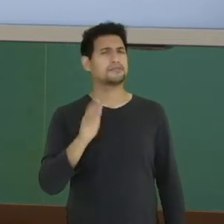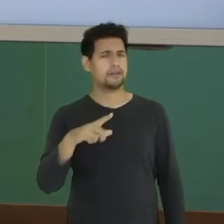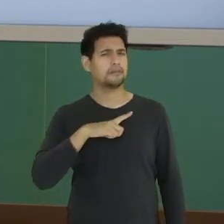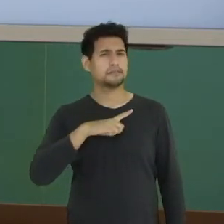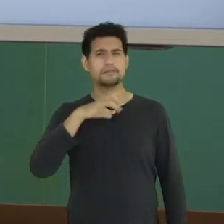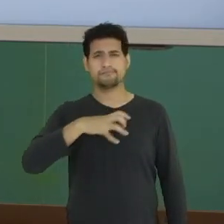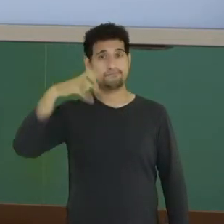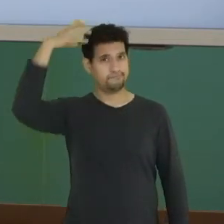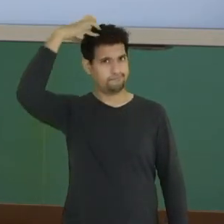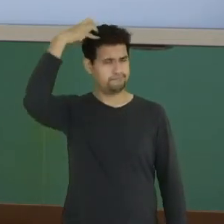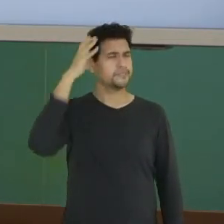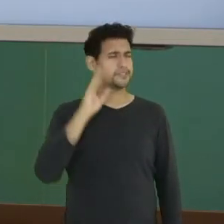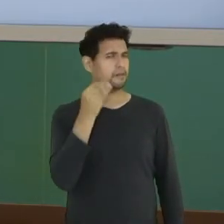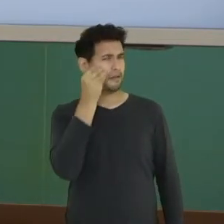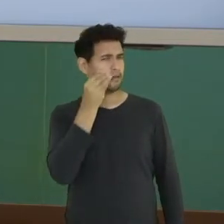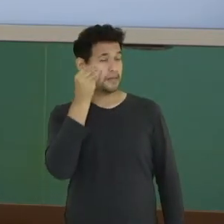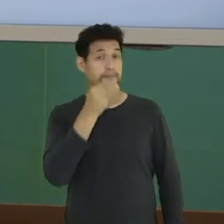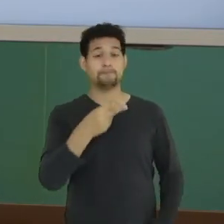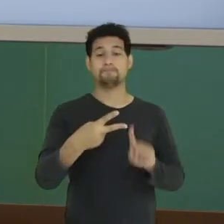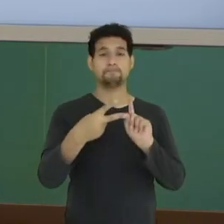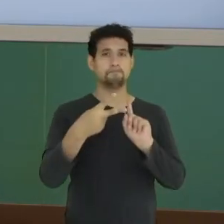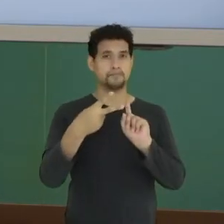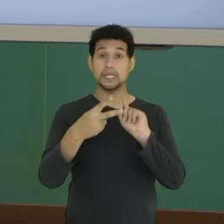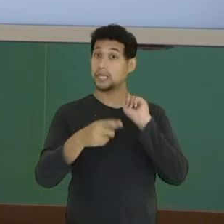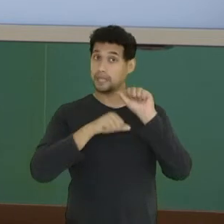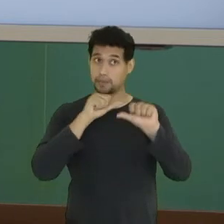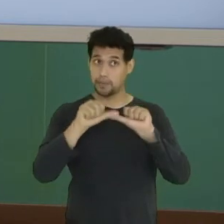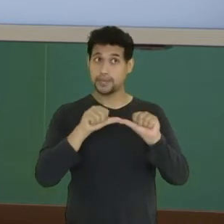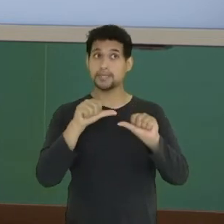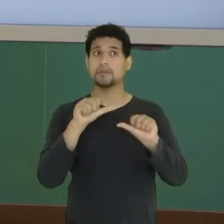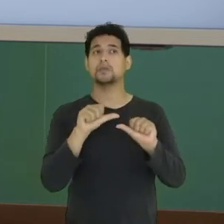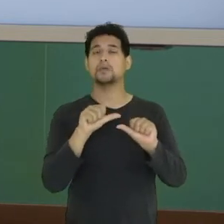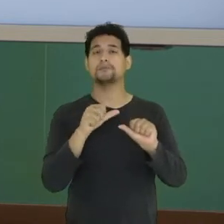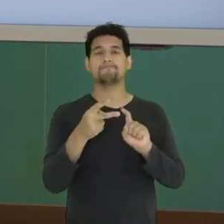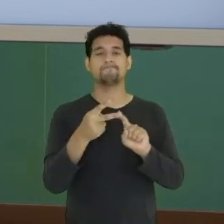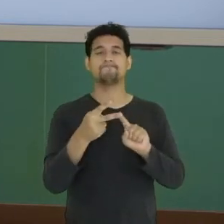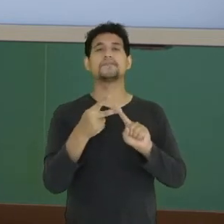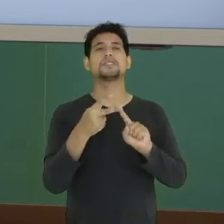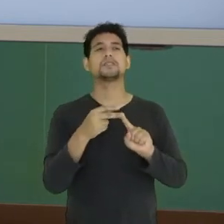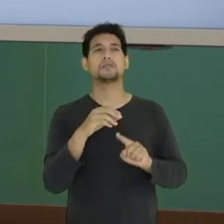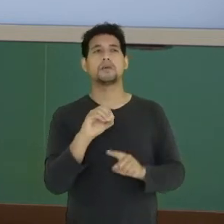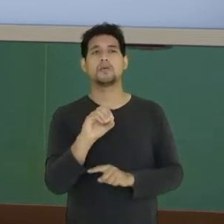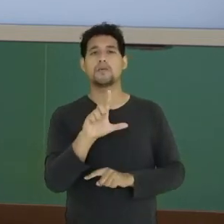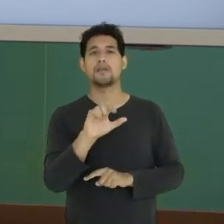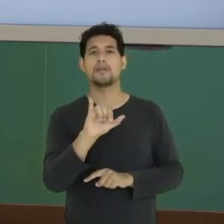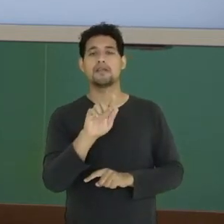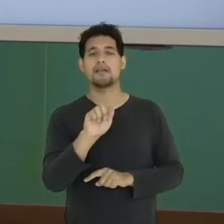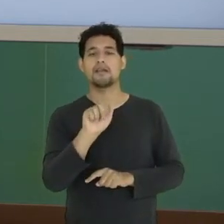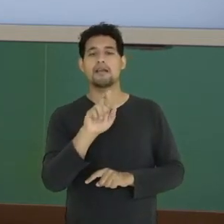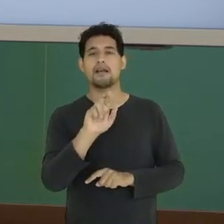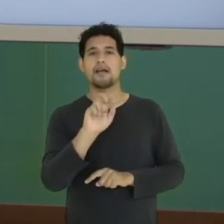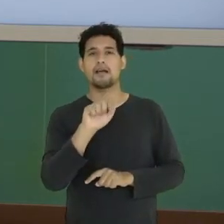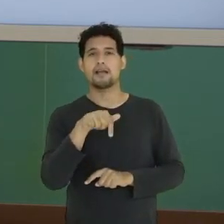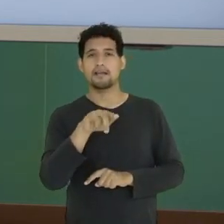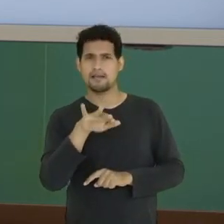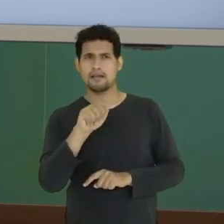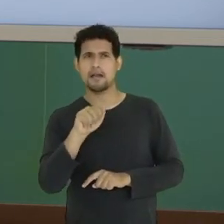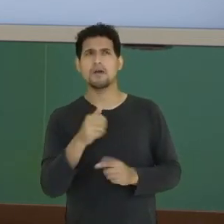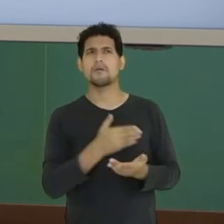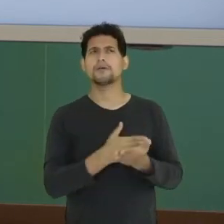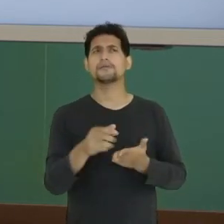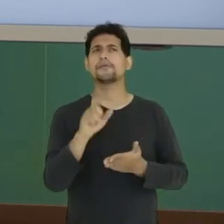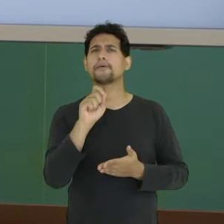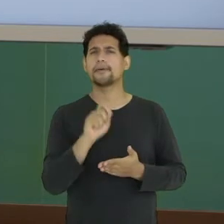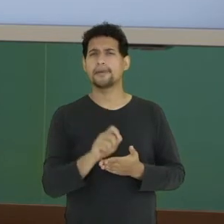essa experiência. A segunda fase, uma oligarquia, o poder exercido por um conselho de eupátridas,